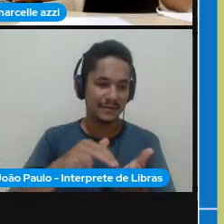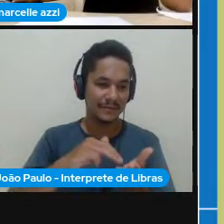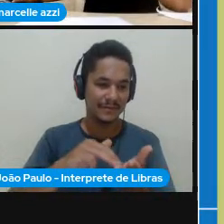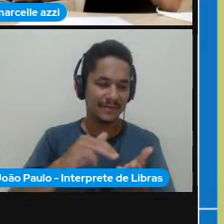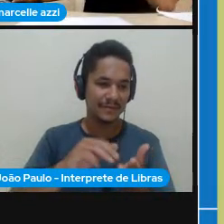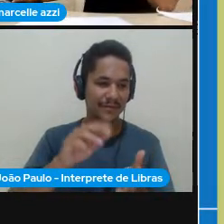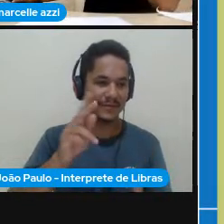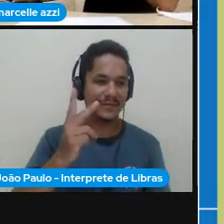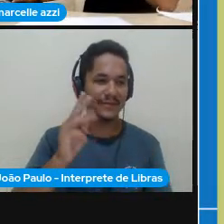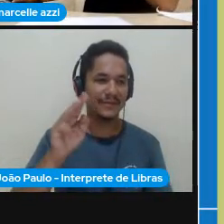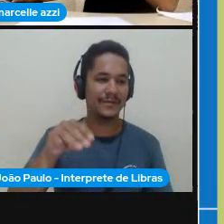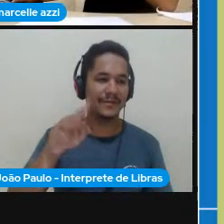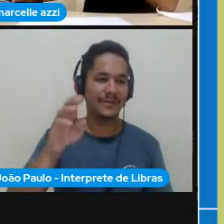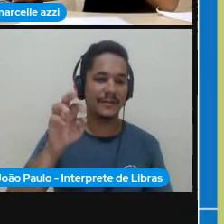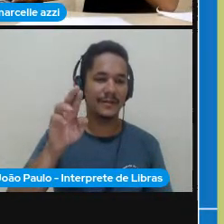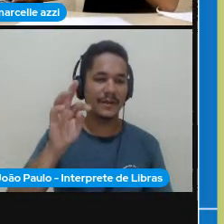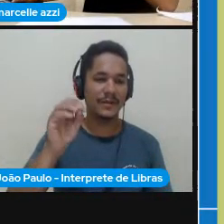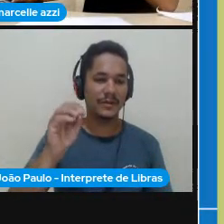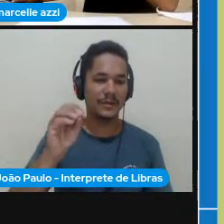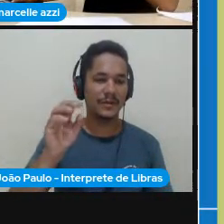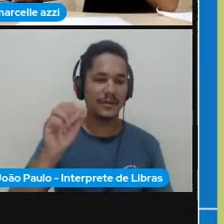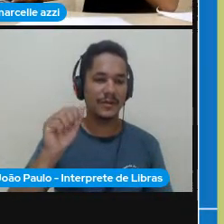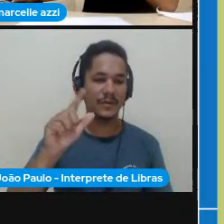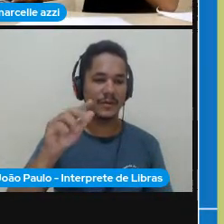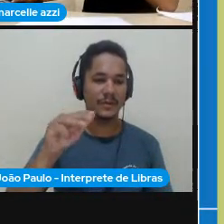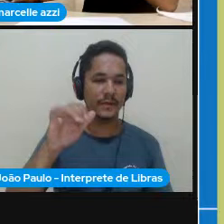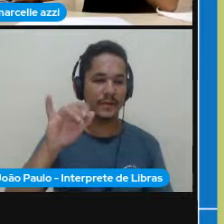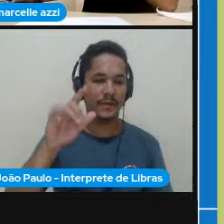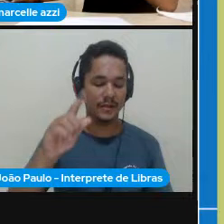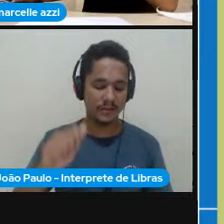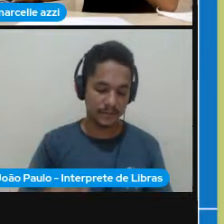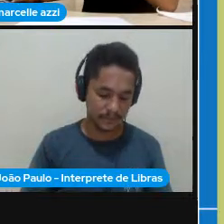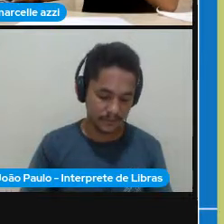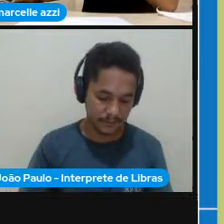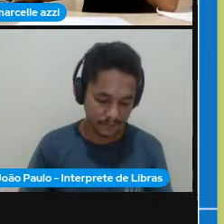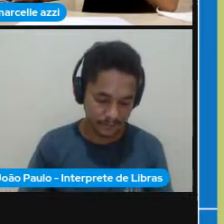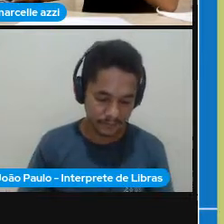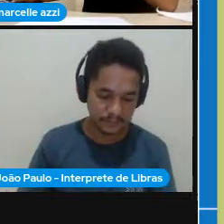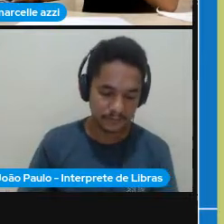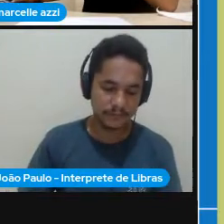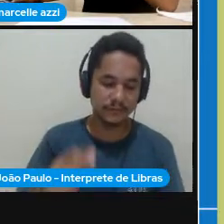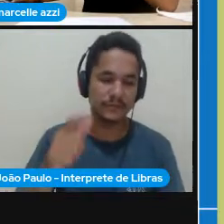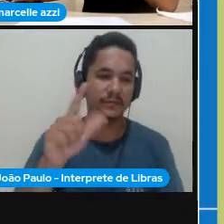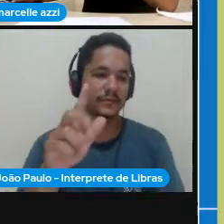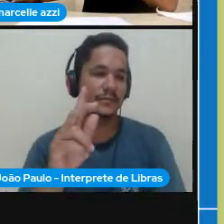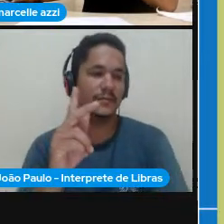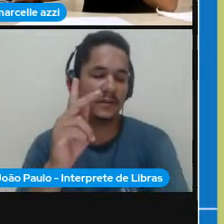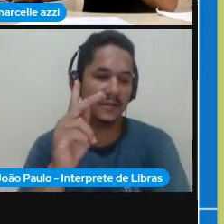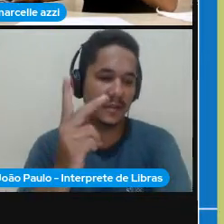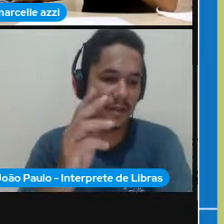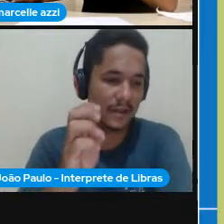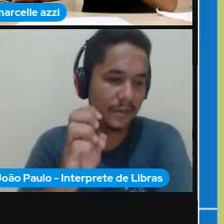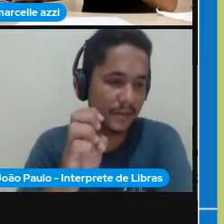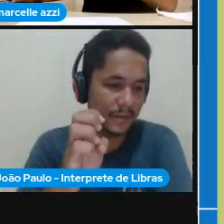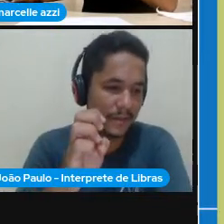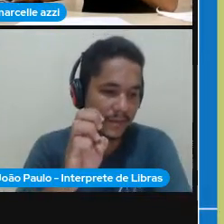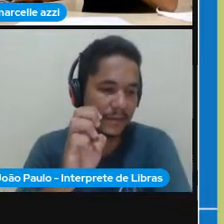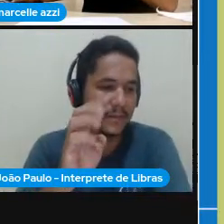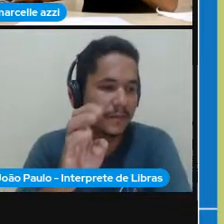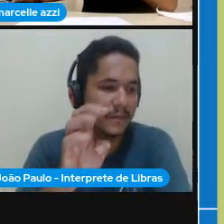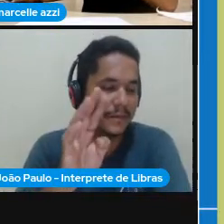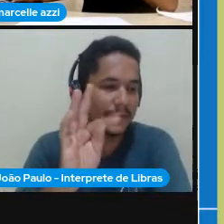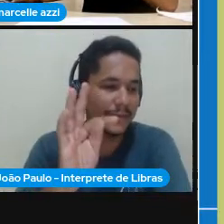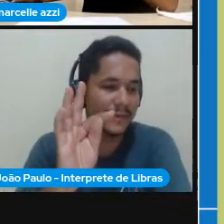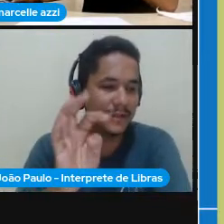agora. Olha só que legal. É, Ebert José de Souza também assistindo, parece que é